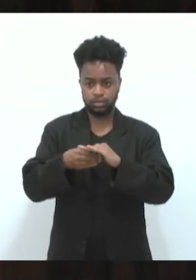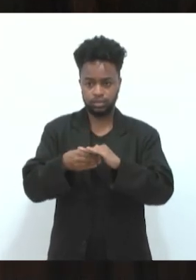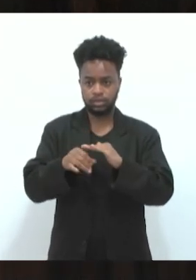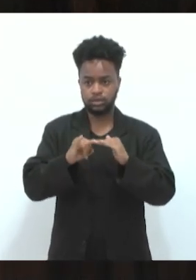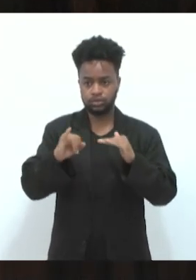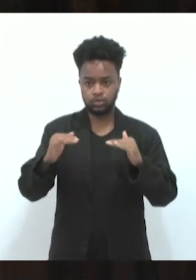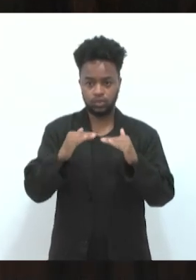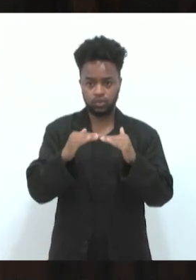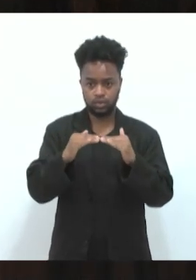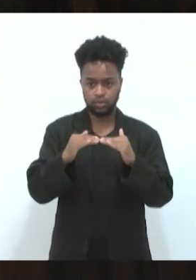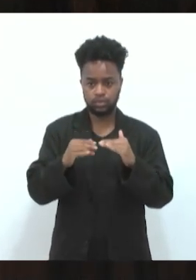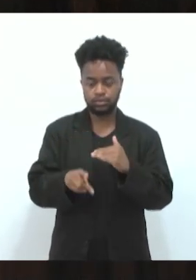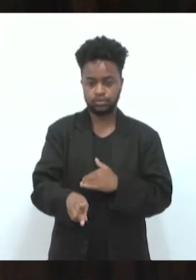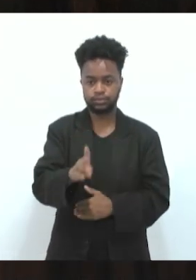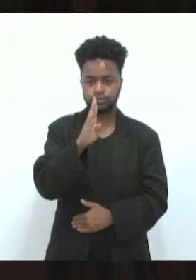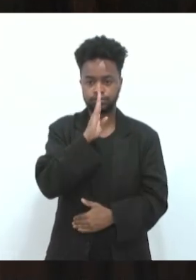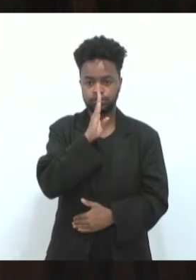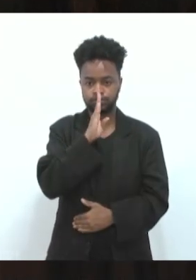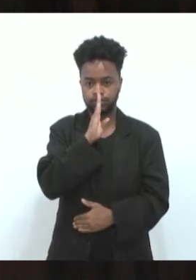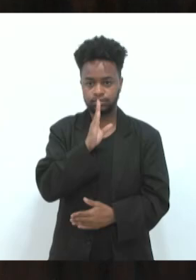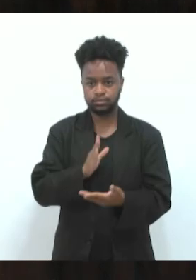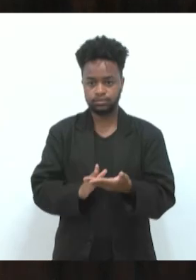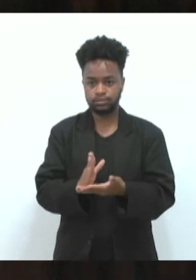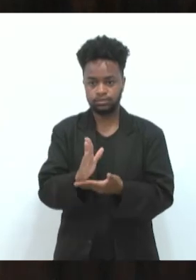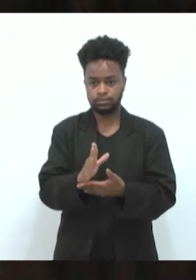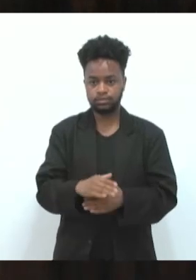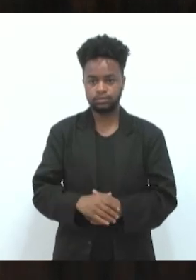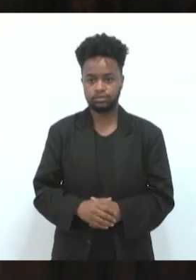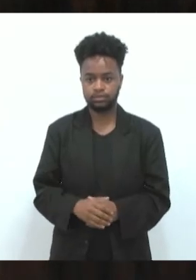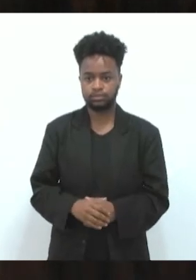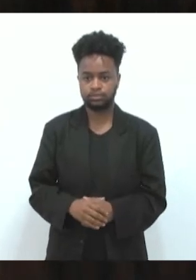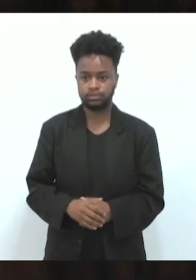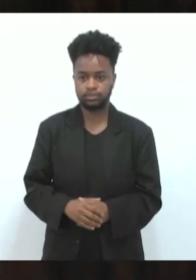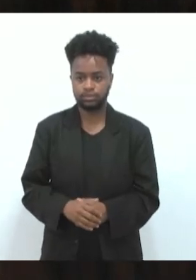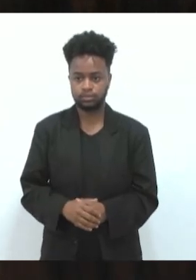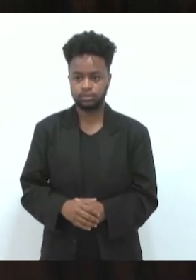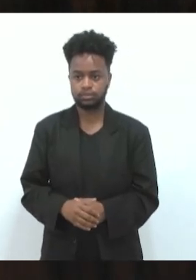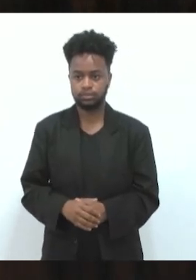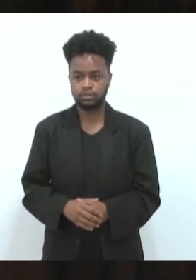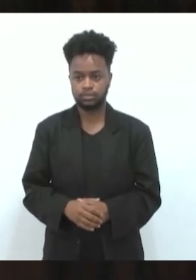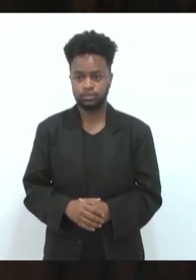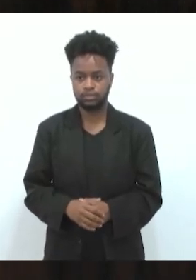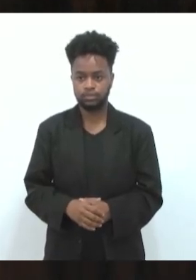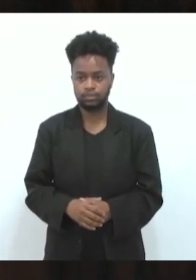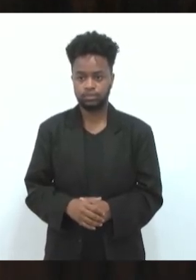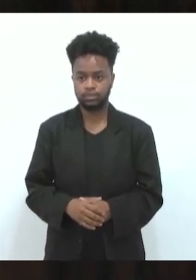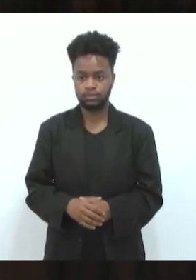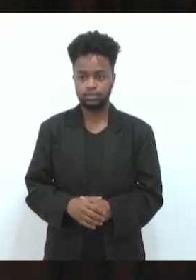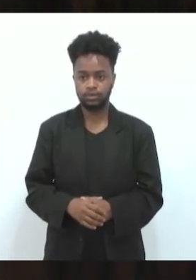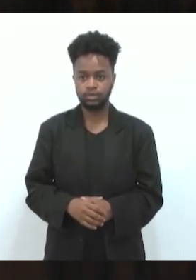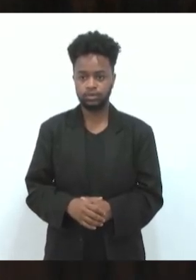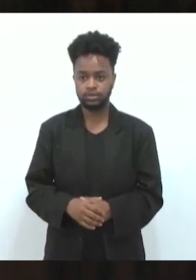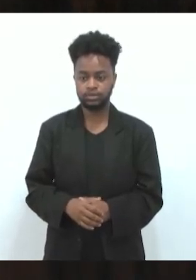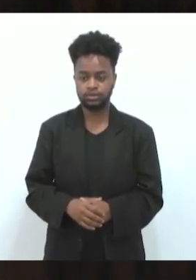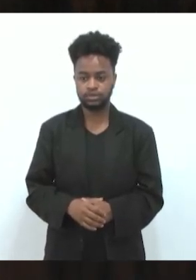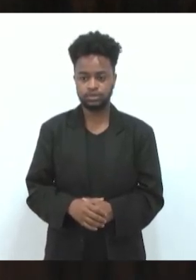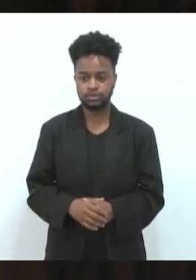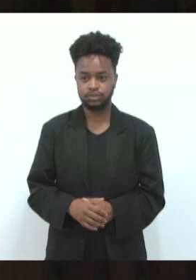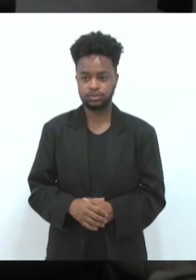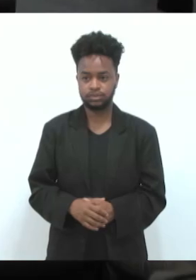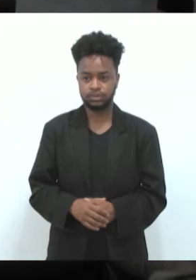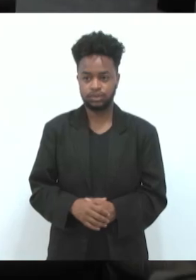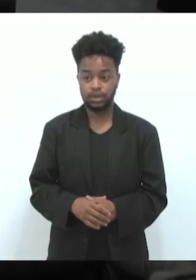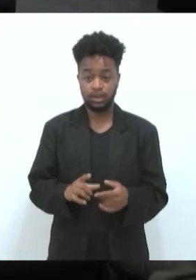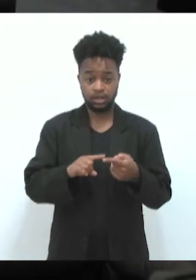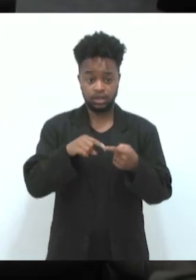Os senhores que aprovam, permaneça como estão. Aprovado. Para declaração. Vai a redação Pela do vencido. ordem. Depois do pela ordem,